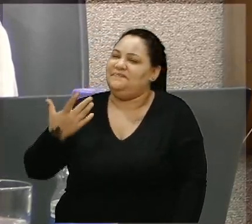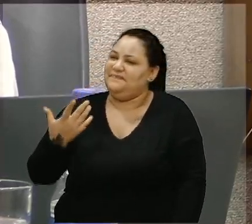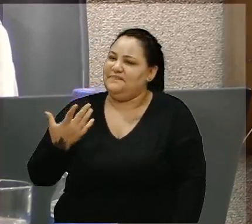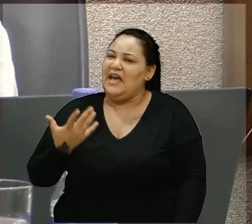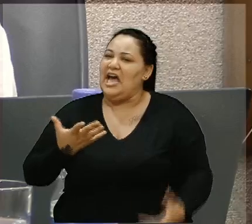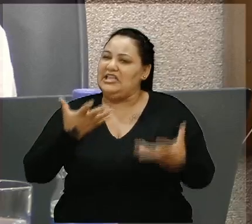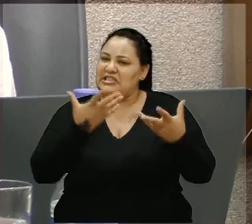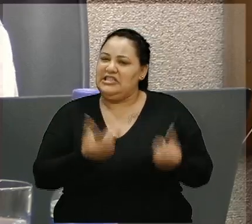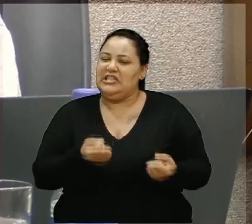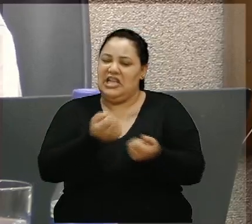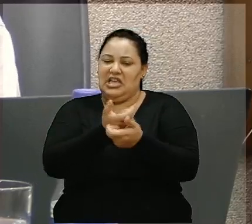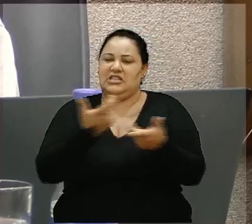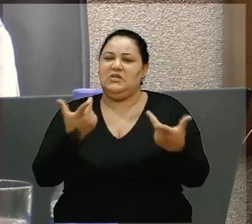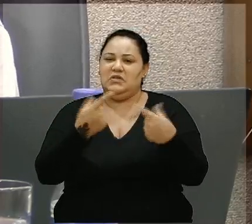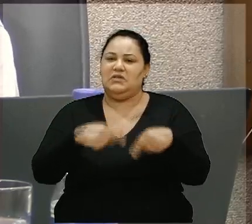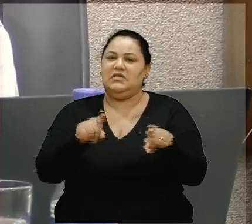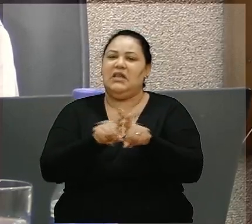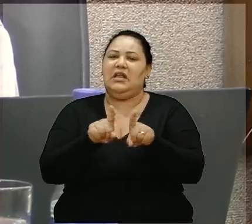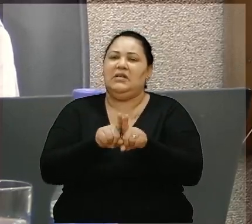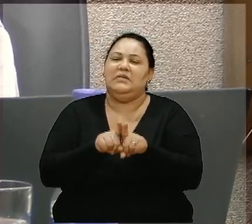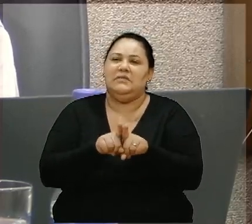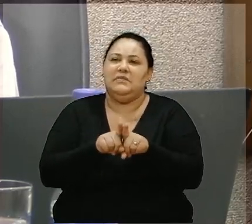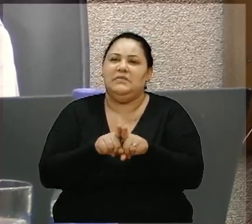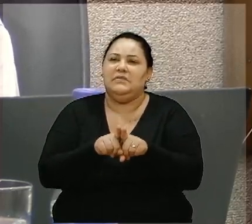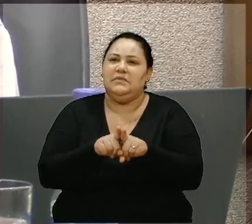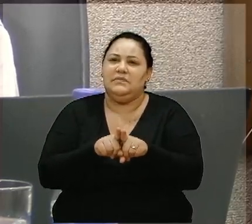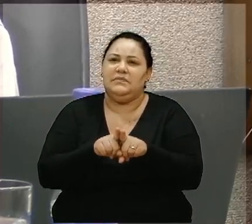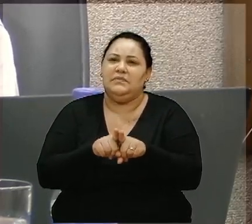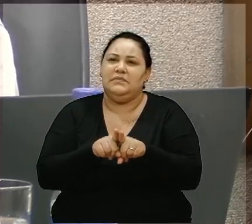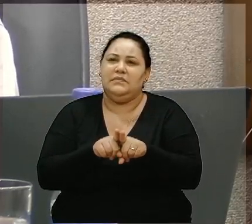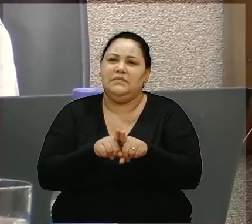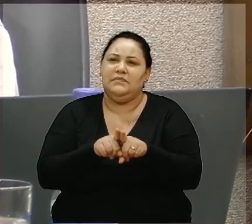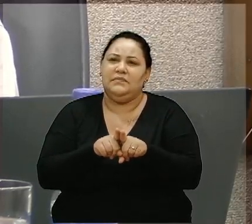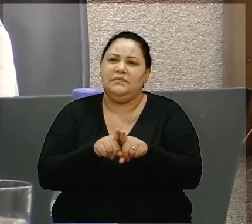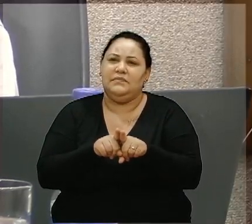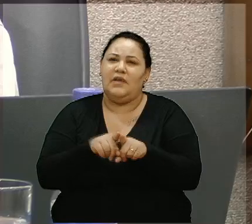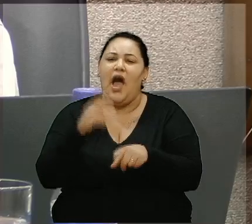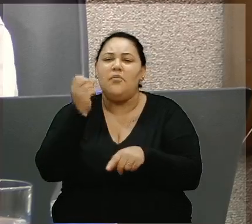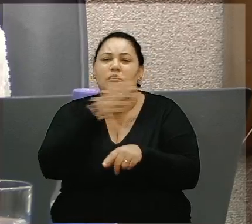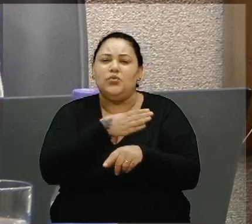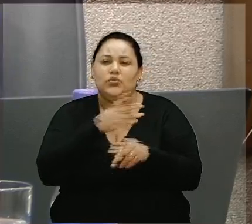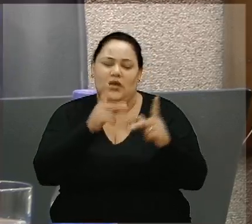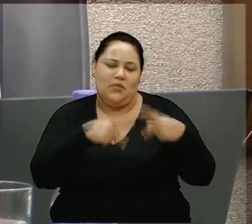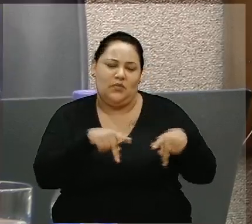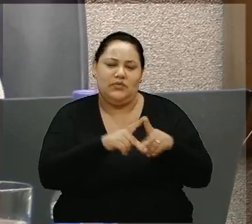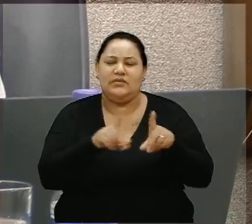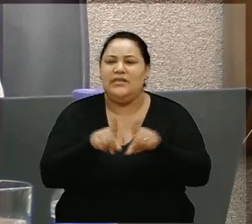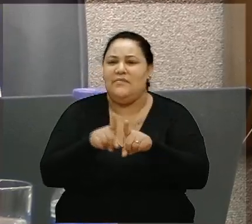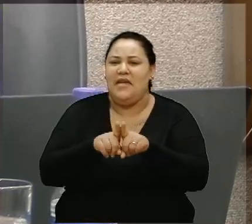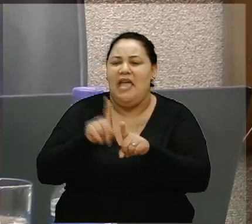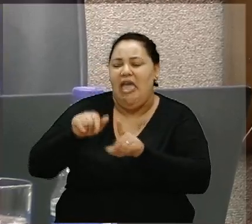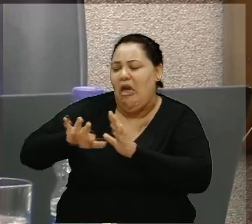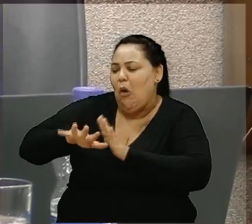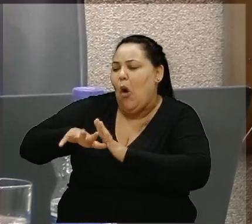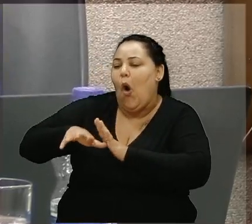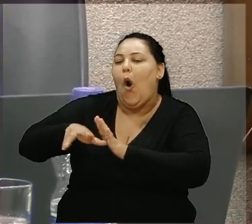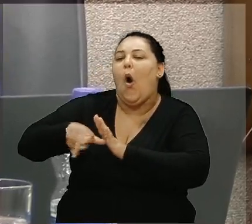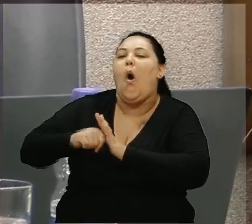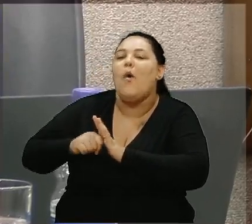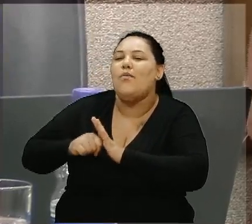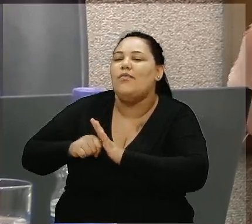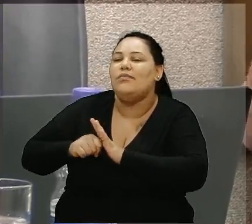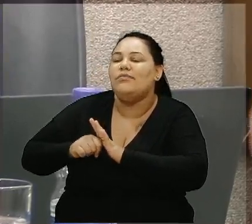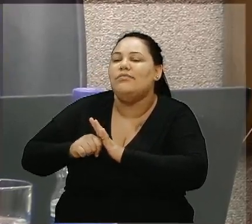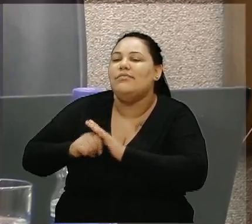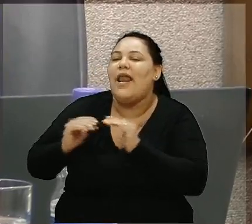troço vergonhoso de explorar a população. Explorar a população, né? É um roubo legalizado. Isso